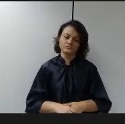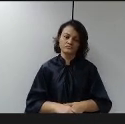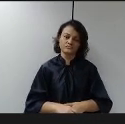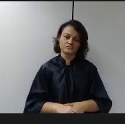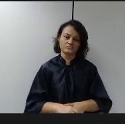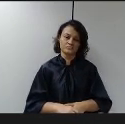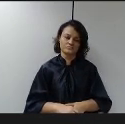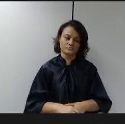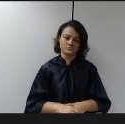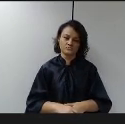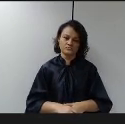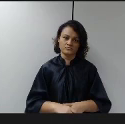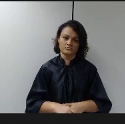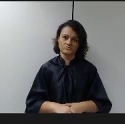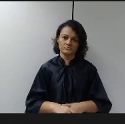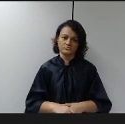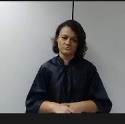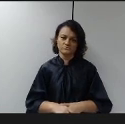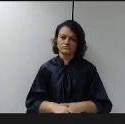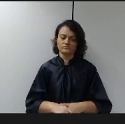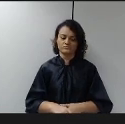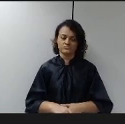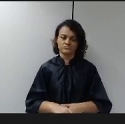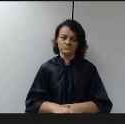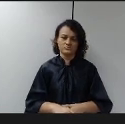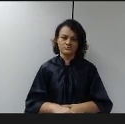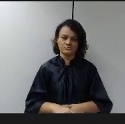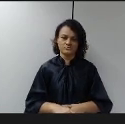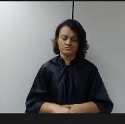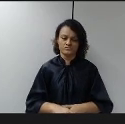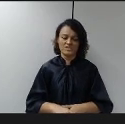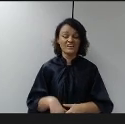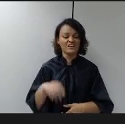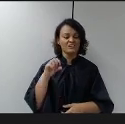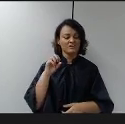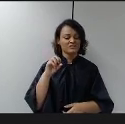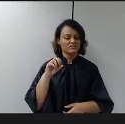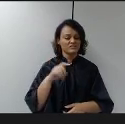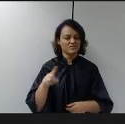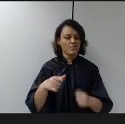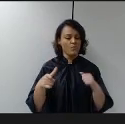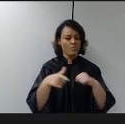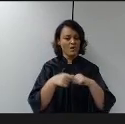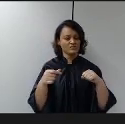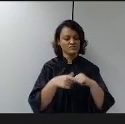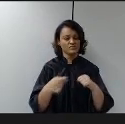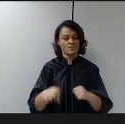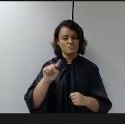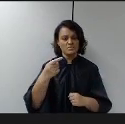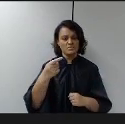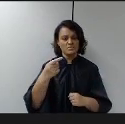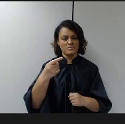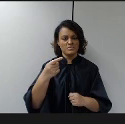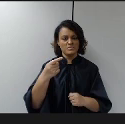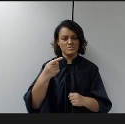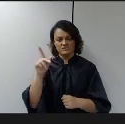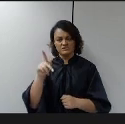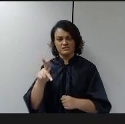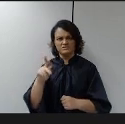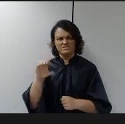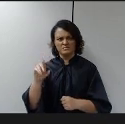que se houve violação ao artigo 1022 do CPC, tendo em vista a ausência